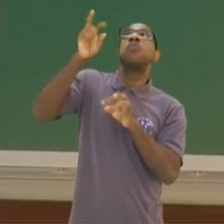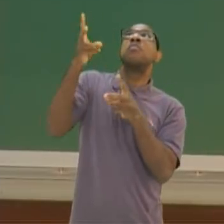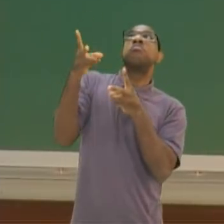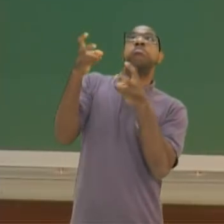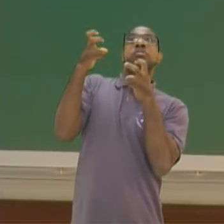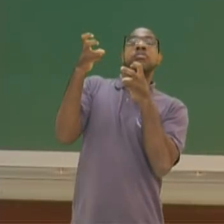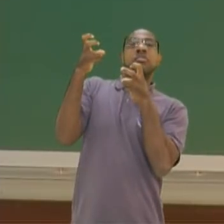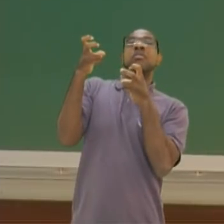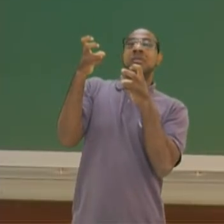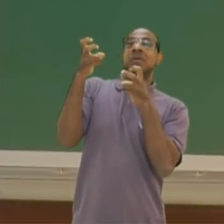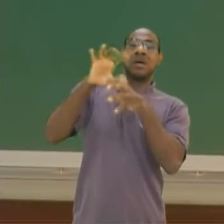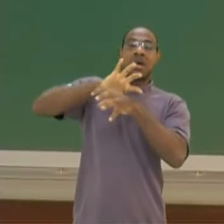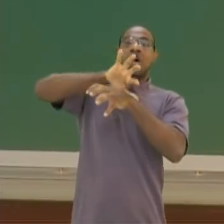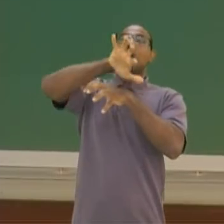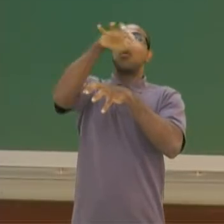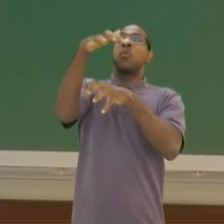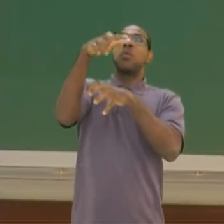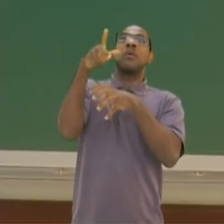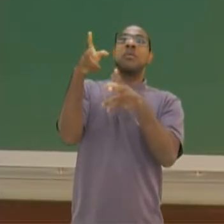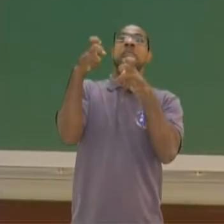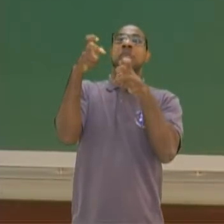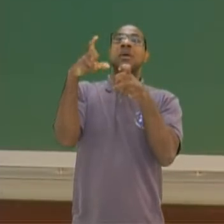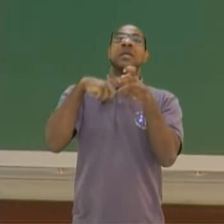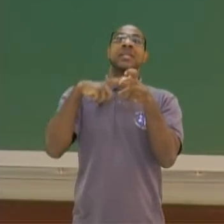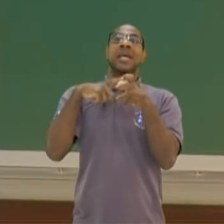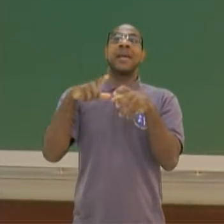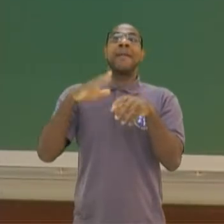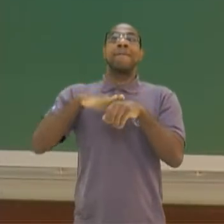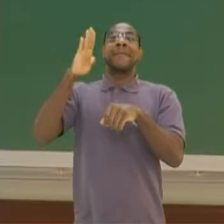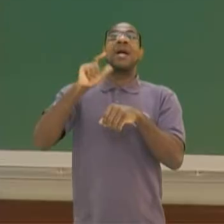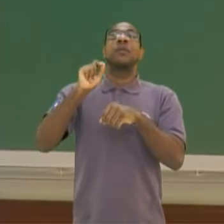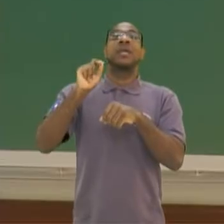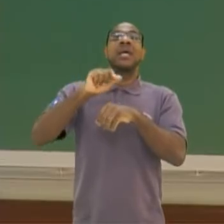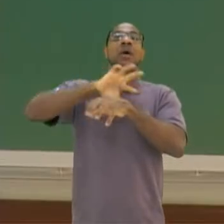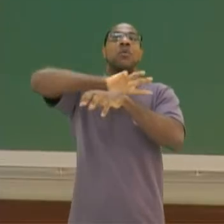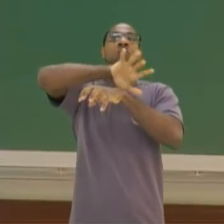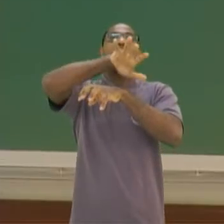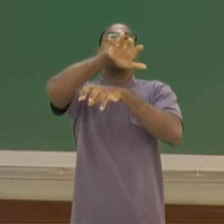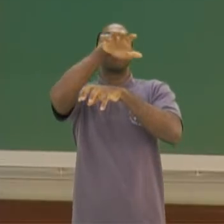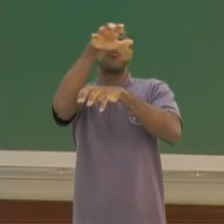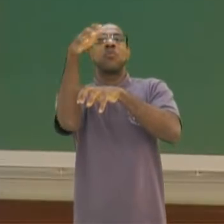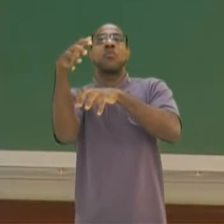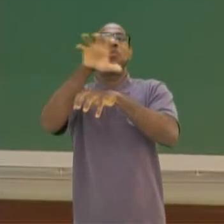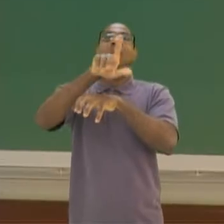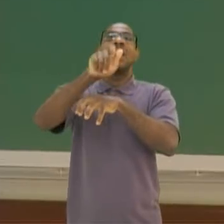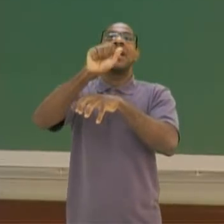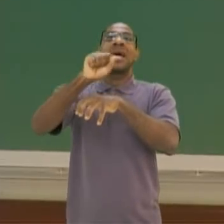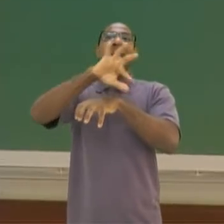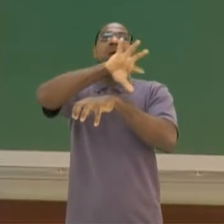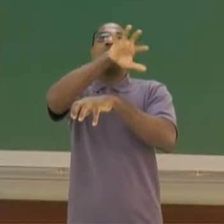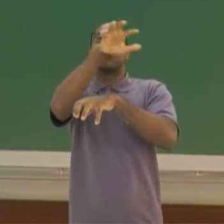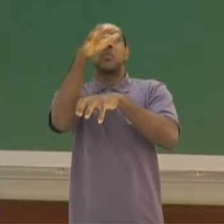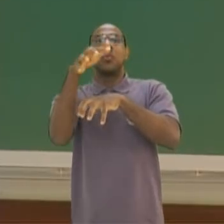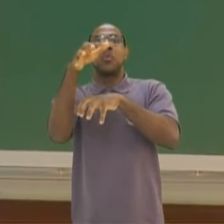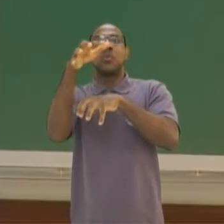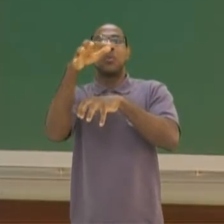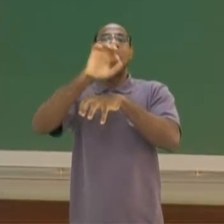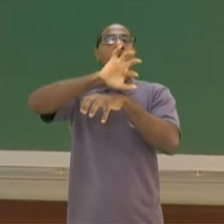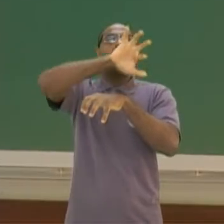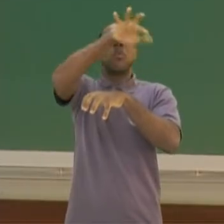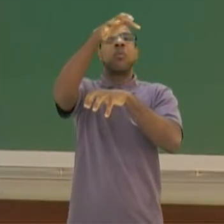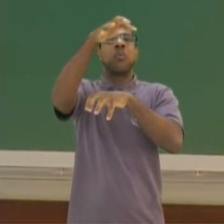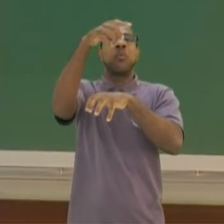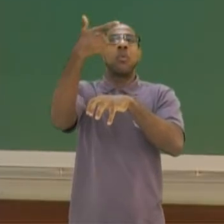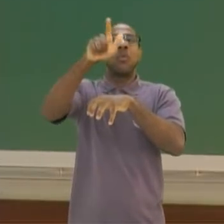analisamos essa atmosfera, eu posso ter mais um gás e menos outro. Numa outra região, mais um gás